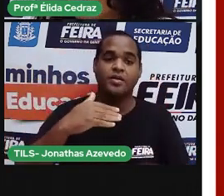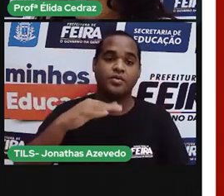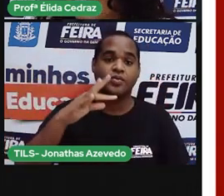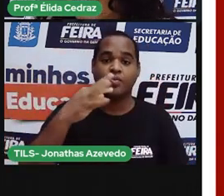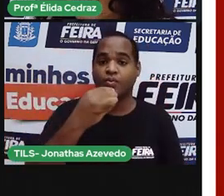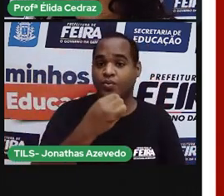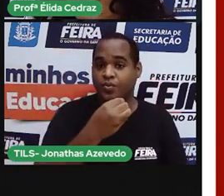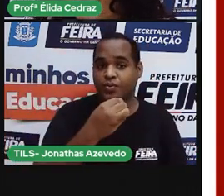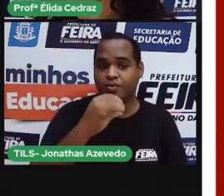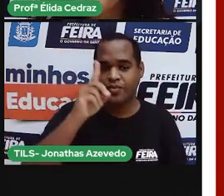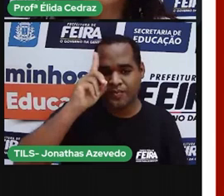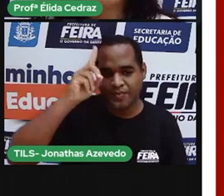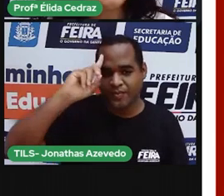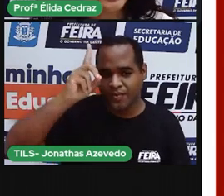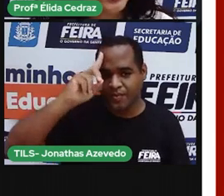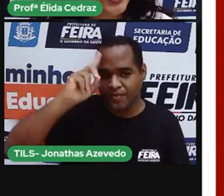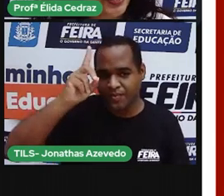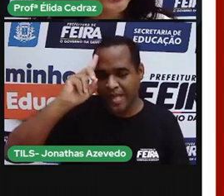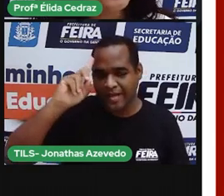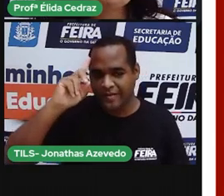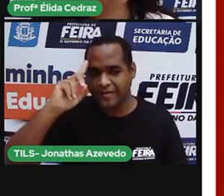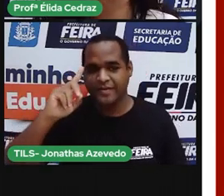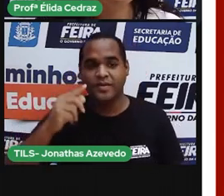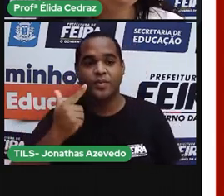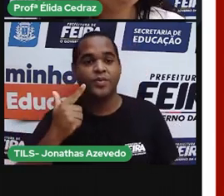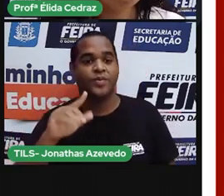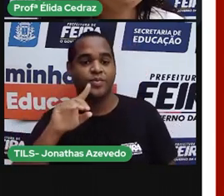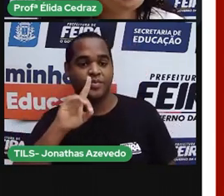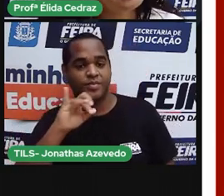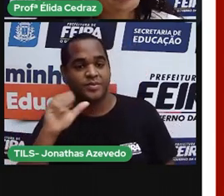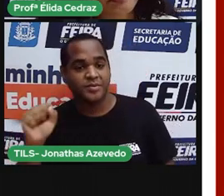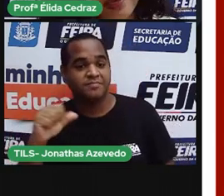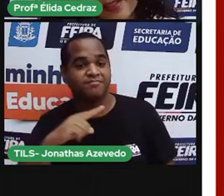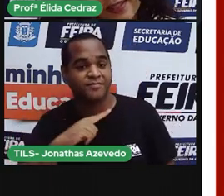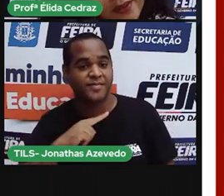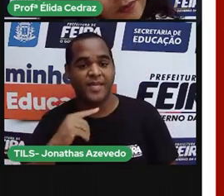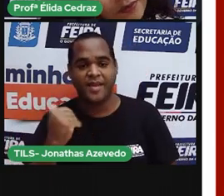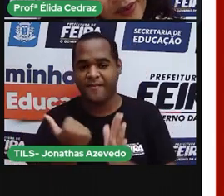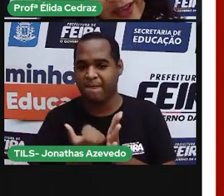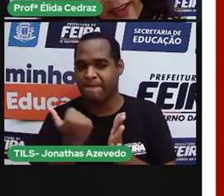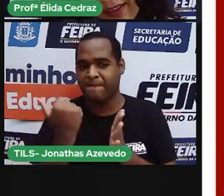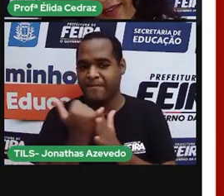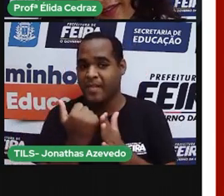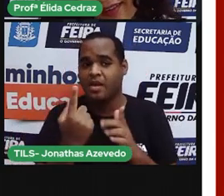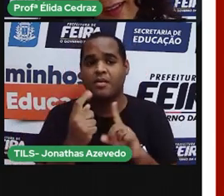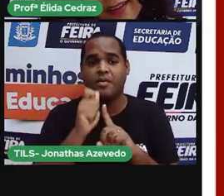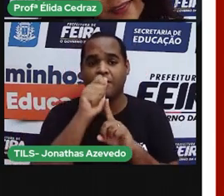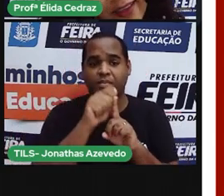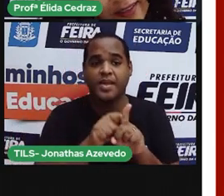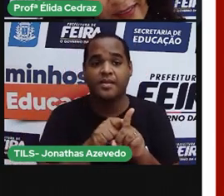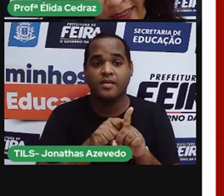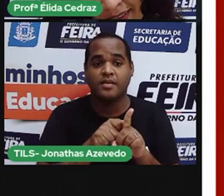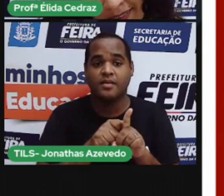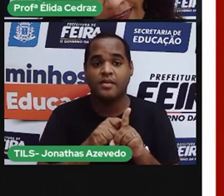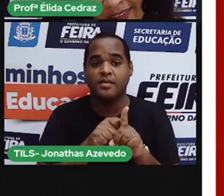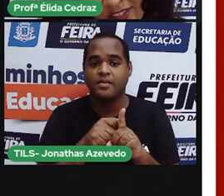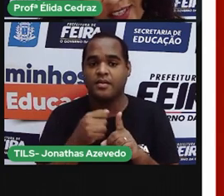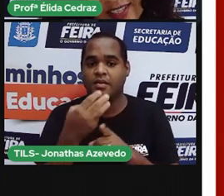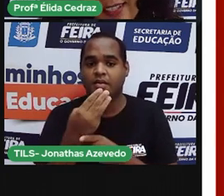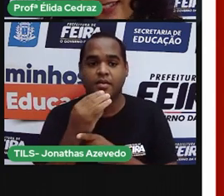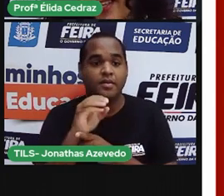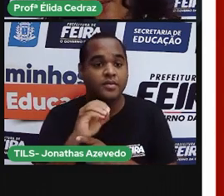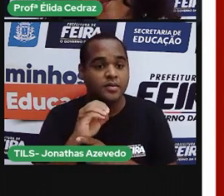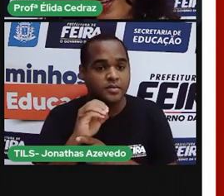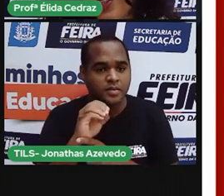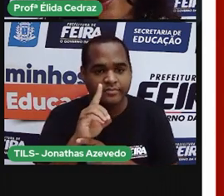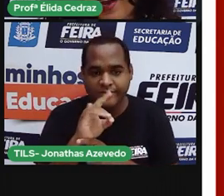todo dia nas altas. Mas o mês não vai ter 30